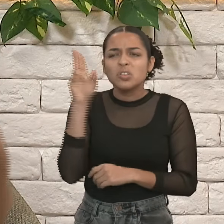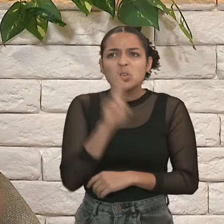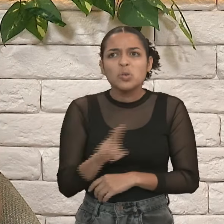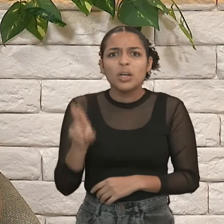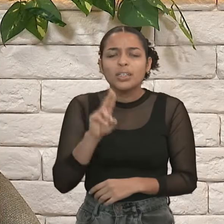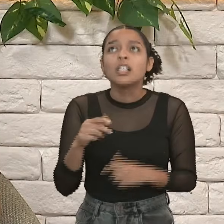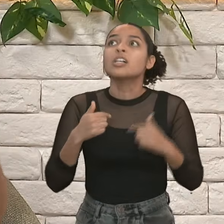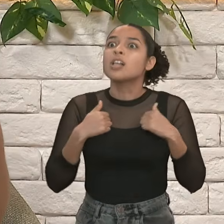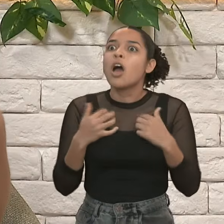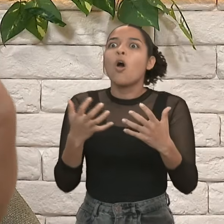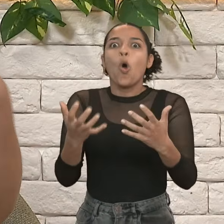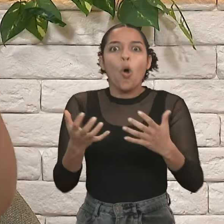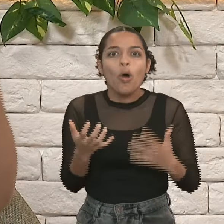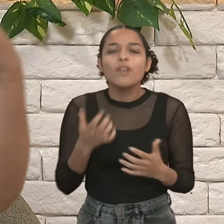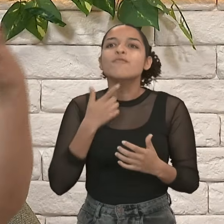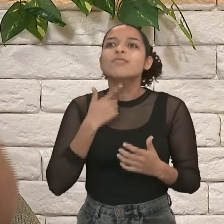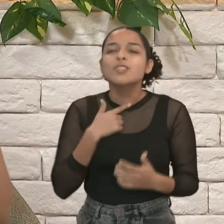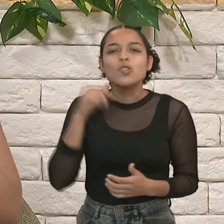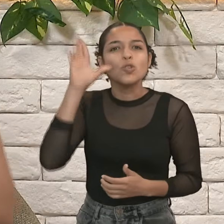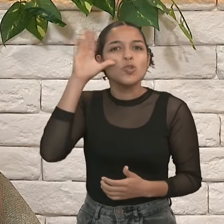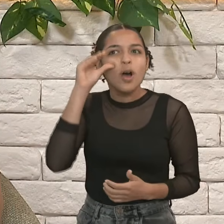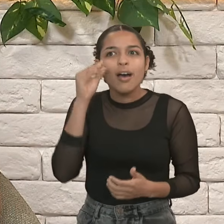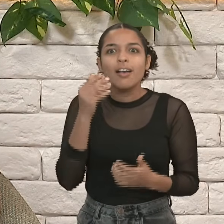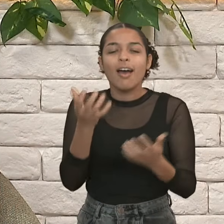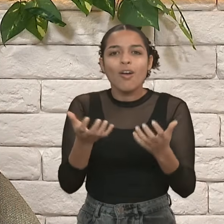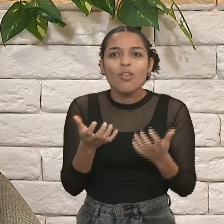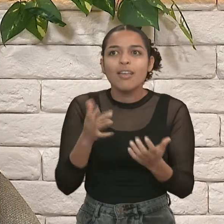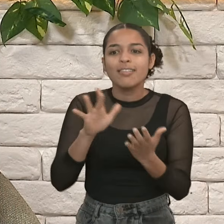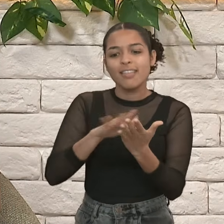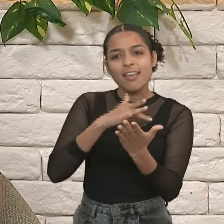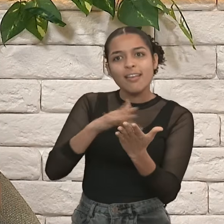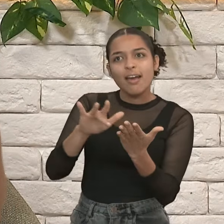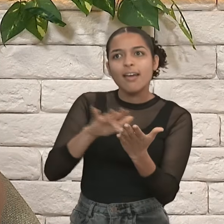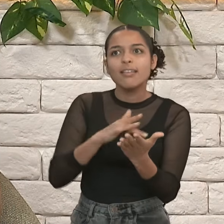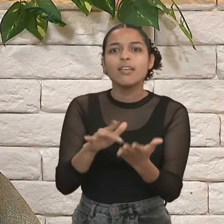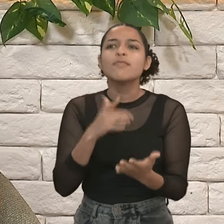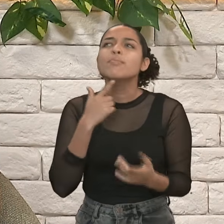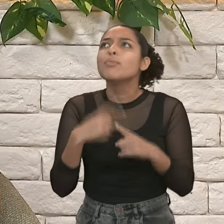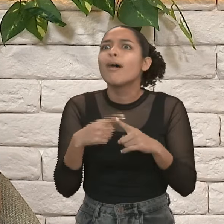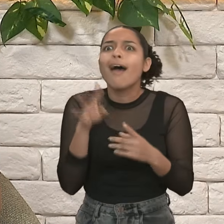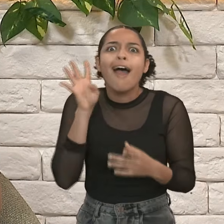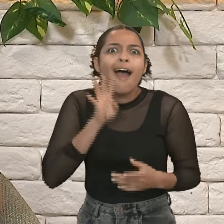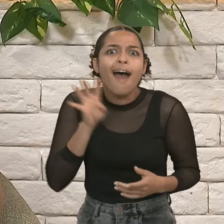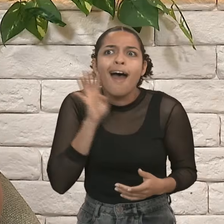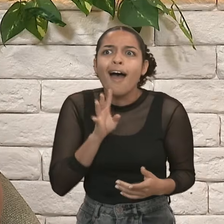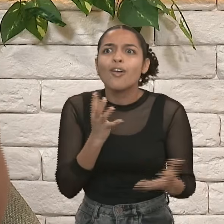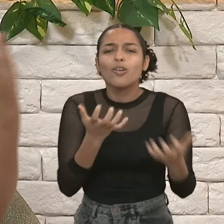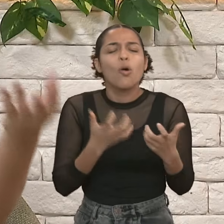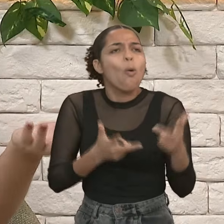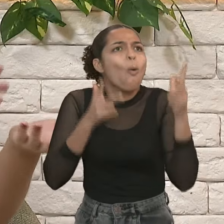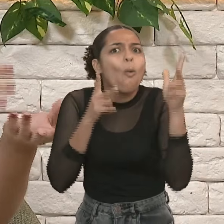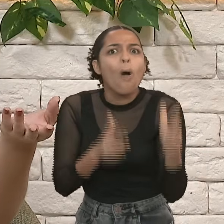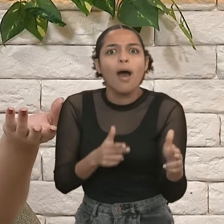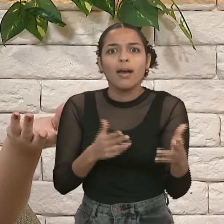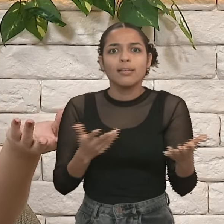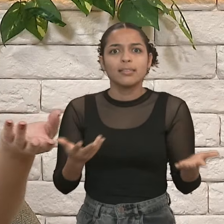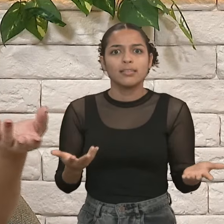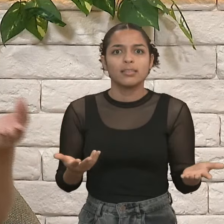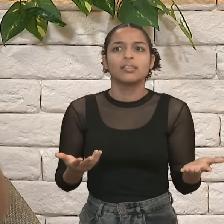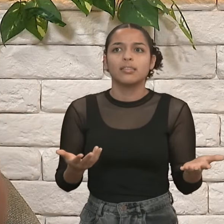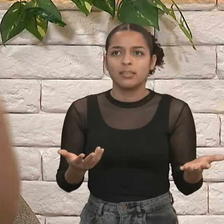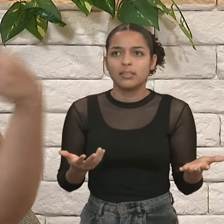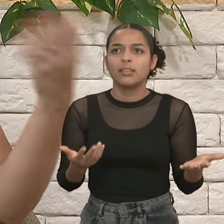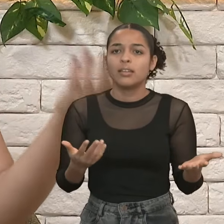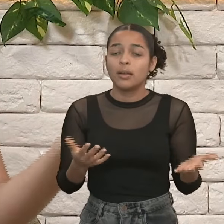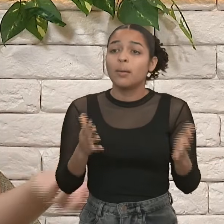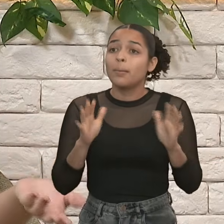curiosa, ela vai querer saber o que esse adulto vê de tão legal aí. Quero ver isso também, né? Então, e isso do outro lado também,